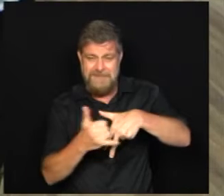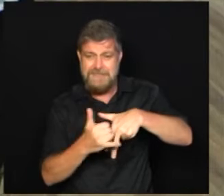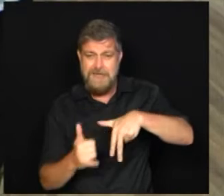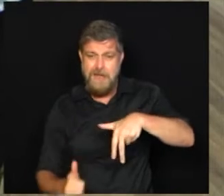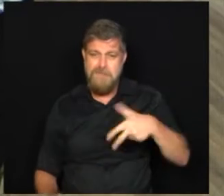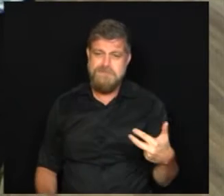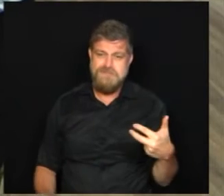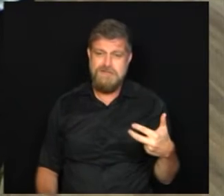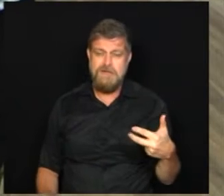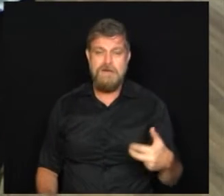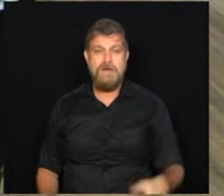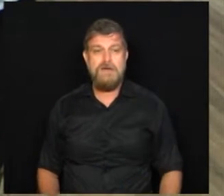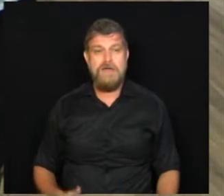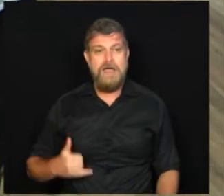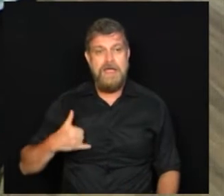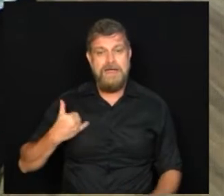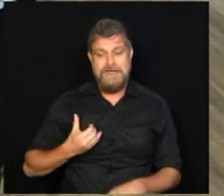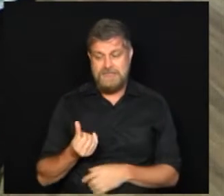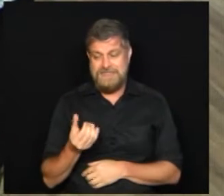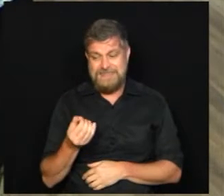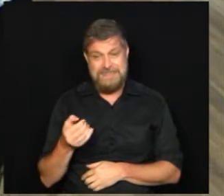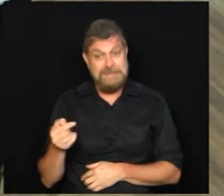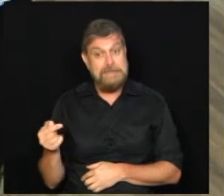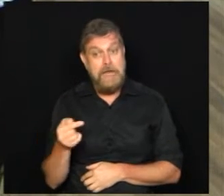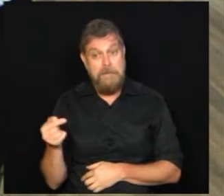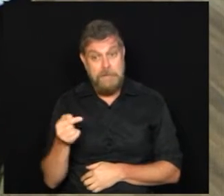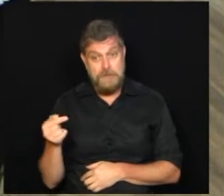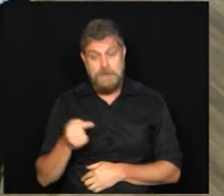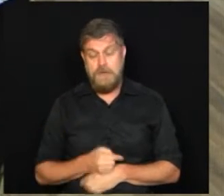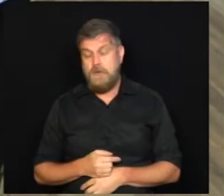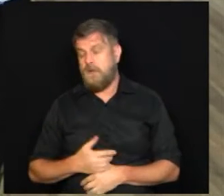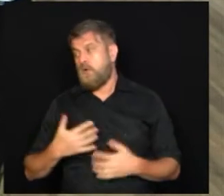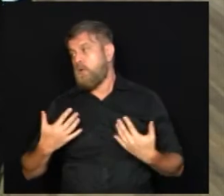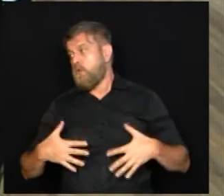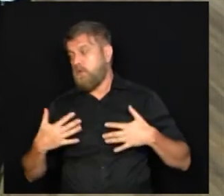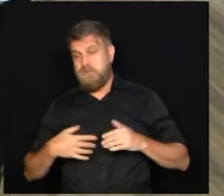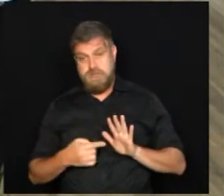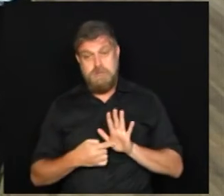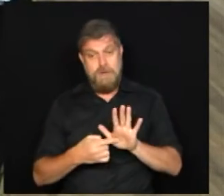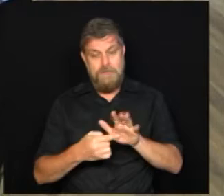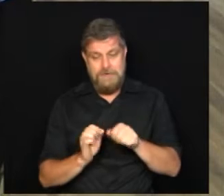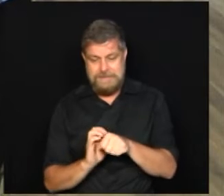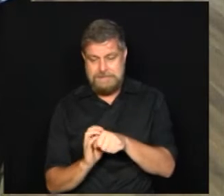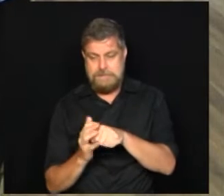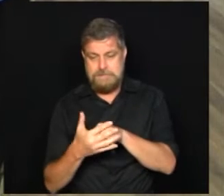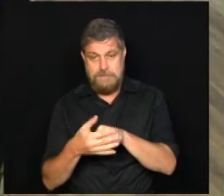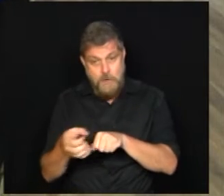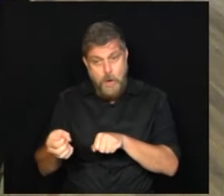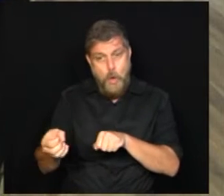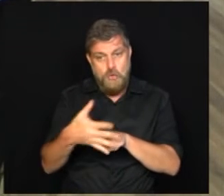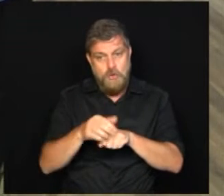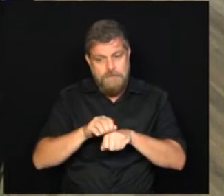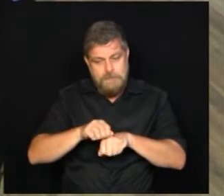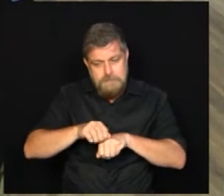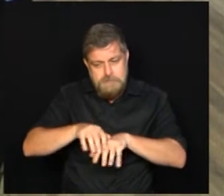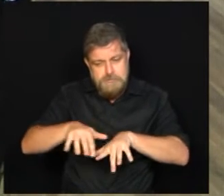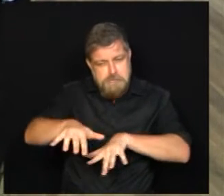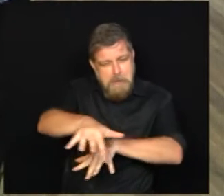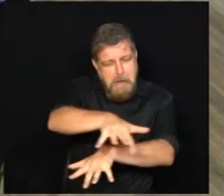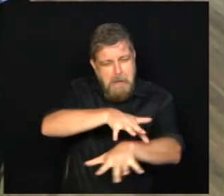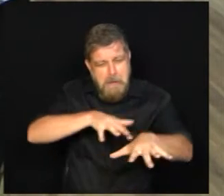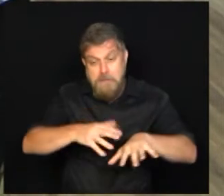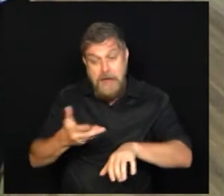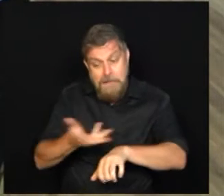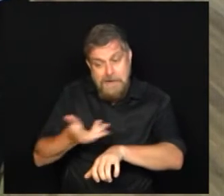idade menor de 60 anos é um indício justamente dessa questão da Cepa que deve ser mais